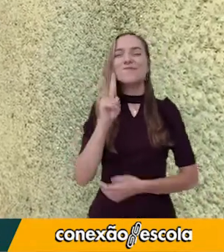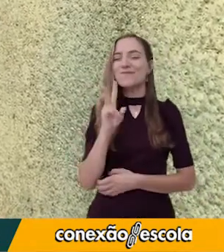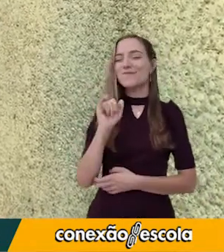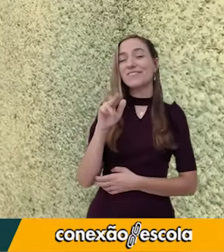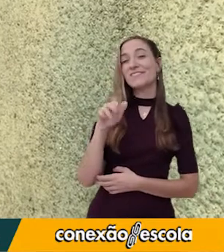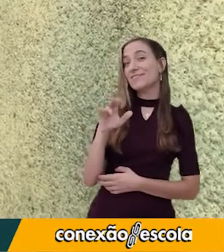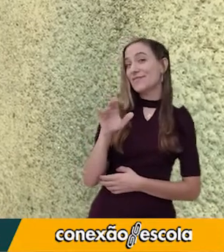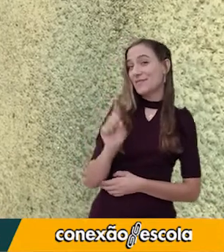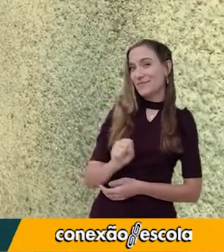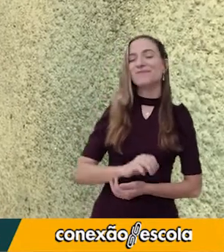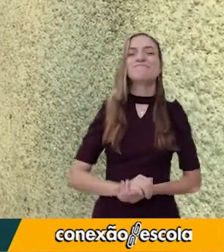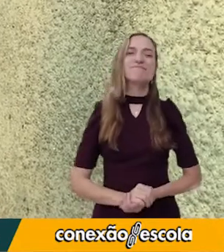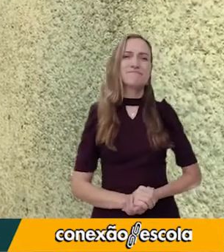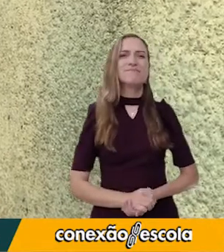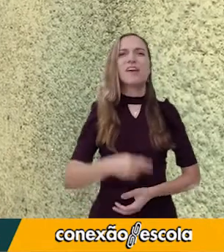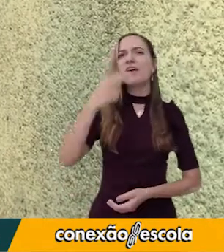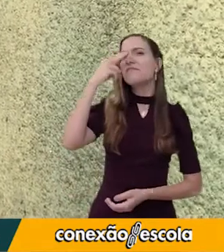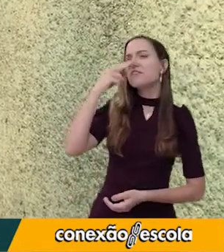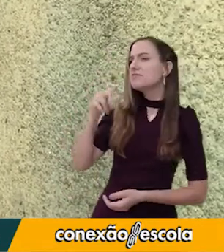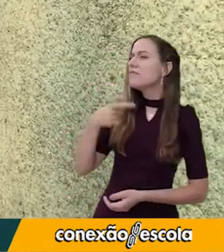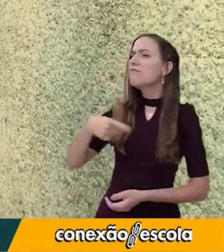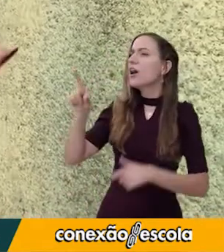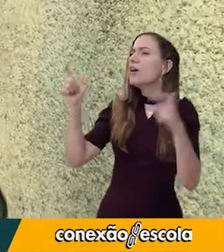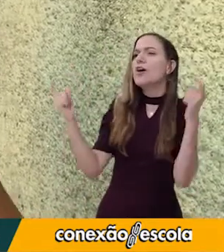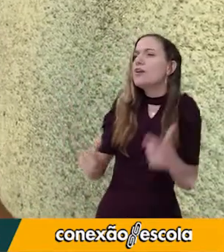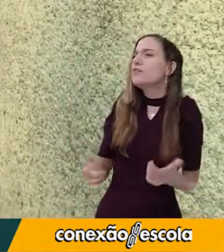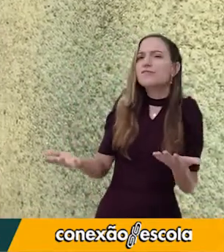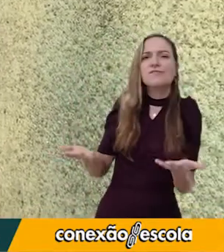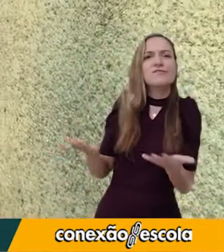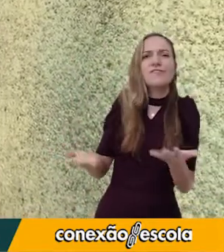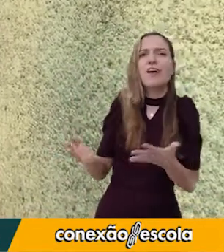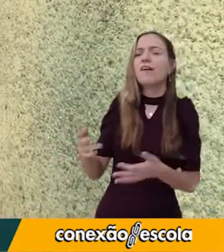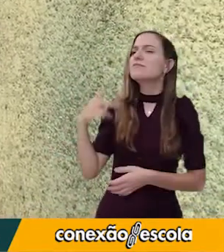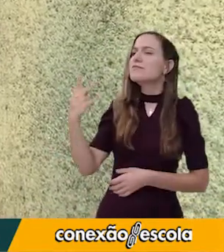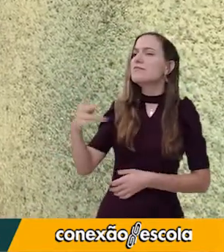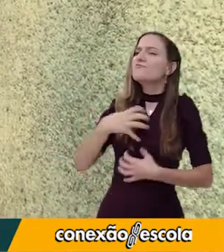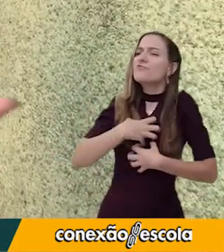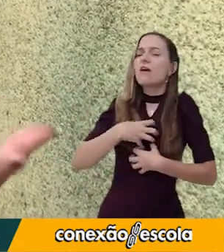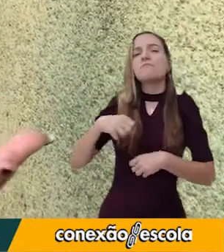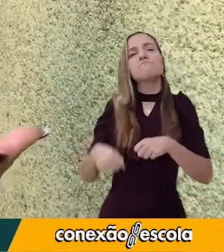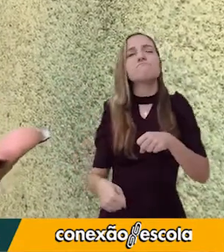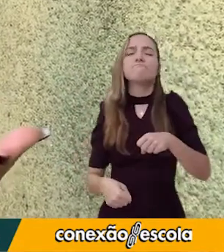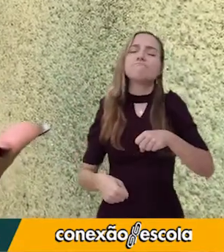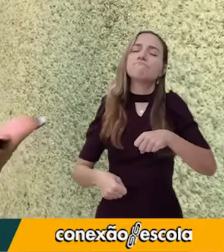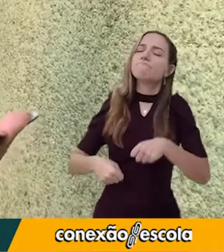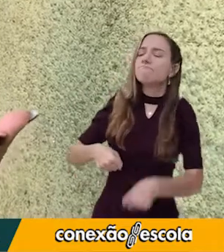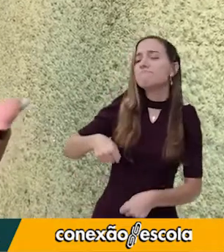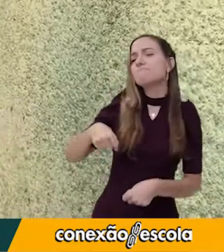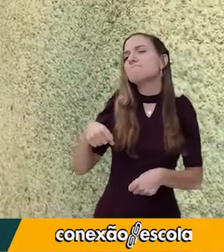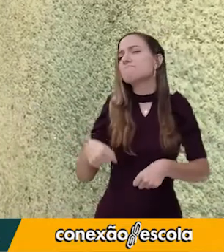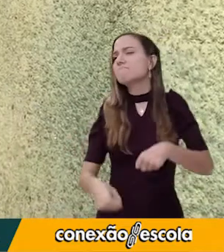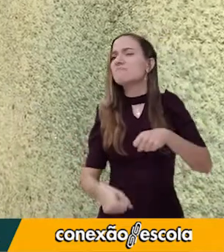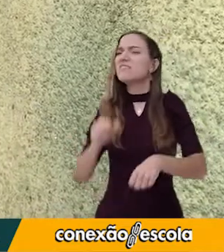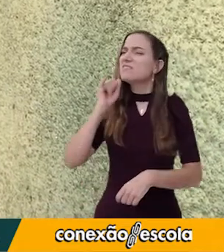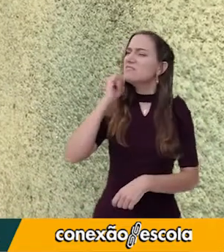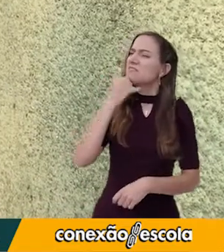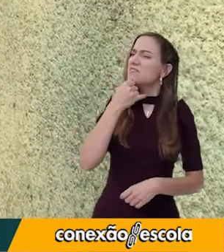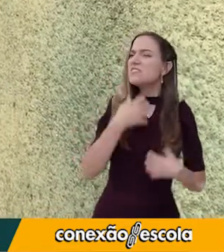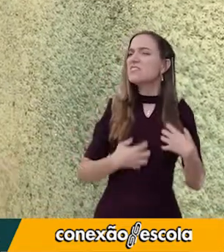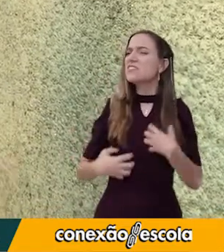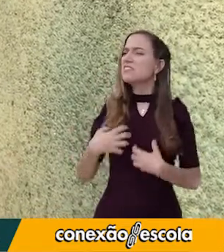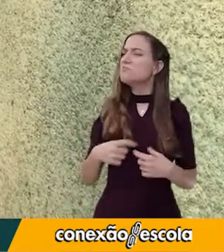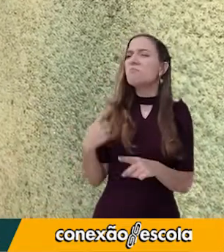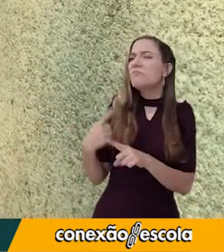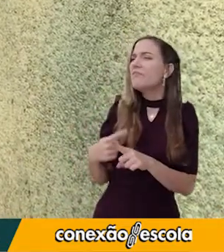Elefantinho, Vinícius de Moraes. Onde vais, elefantinho, andando pelo caminho, assim